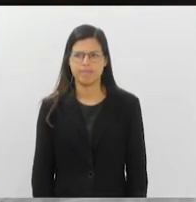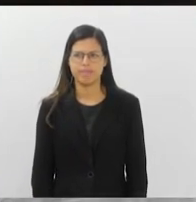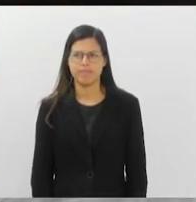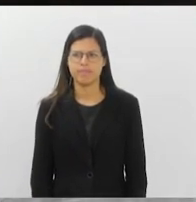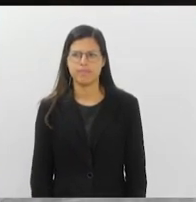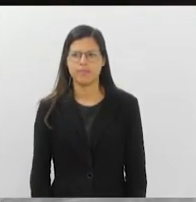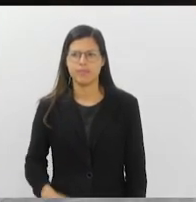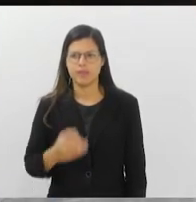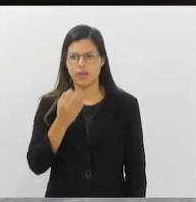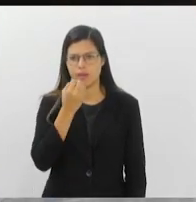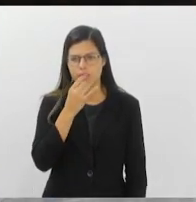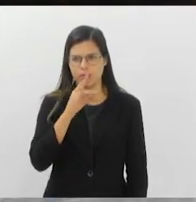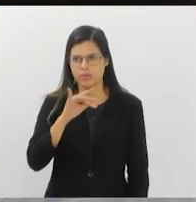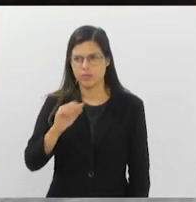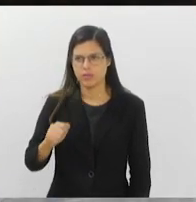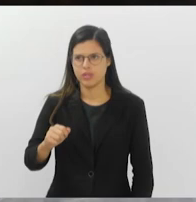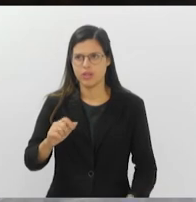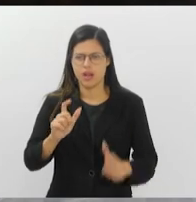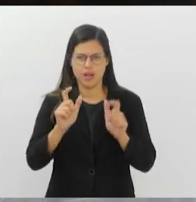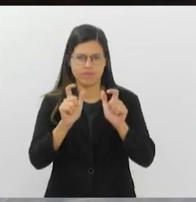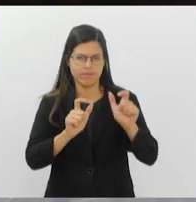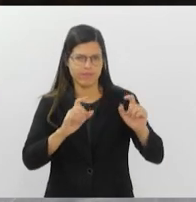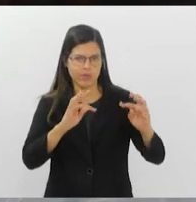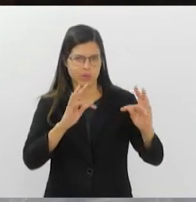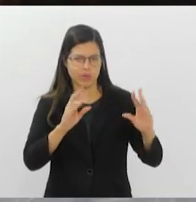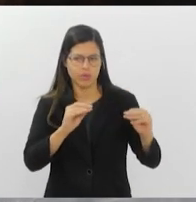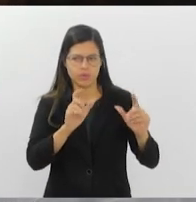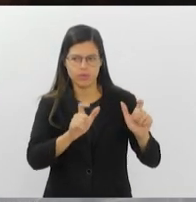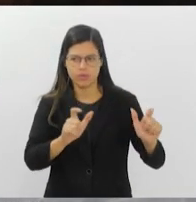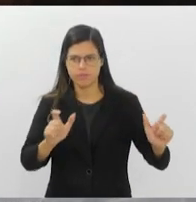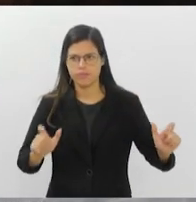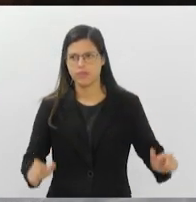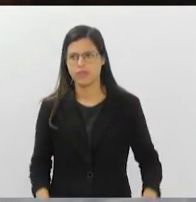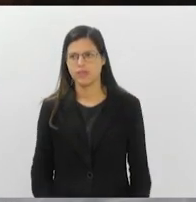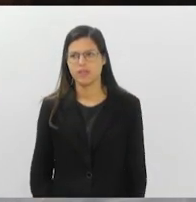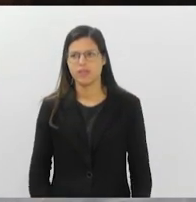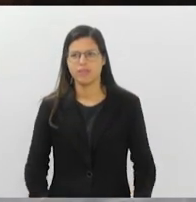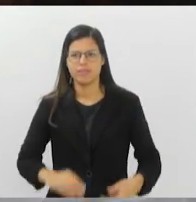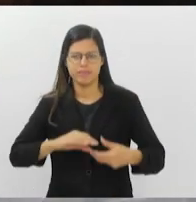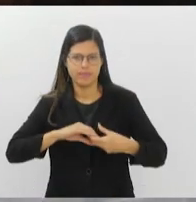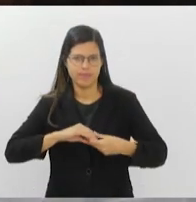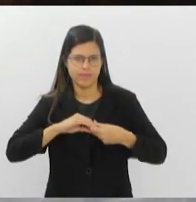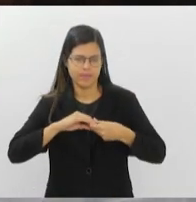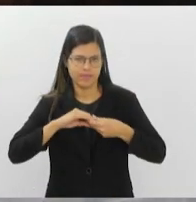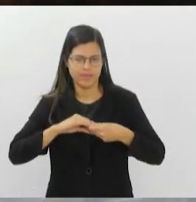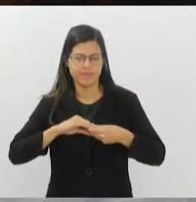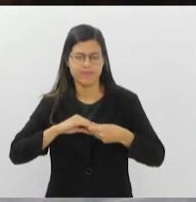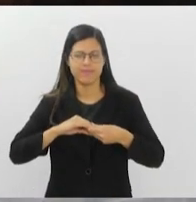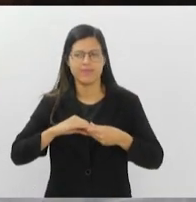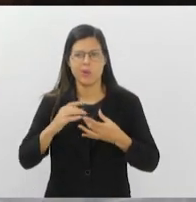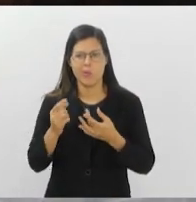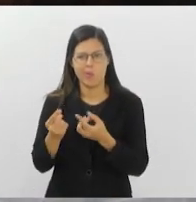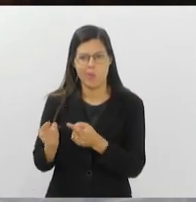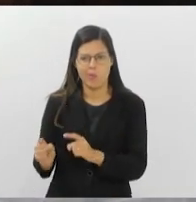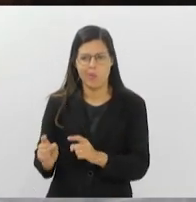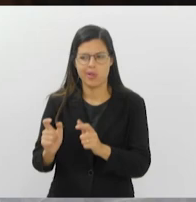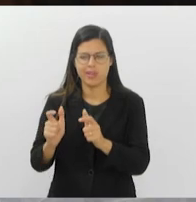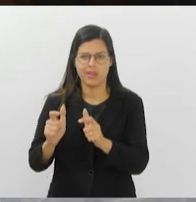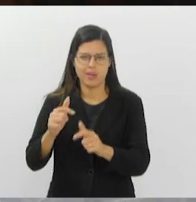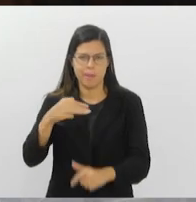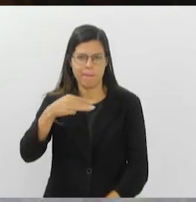Bom dia a todas, todos e todes. Saudações antimanicomiais. De fato,